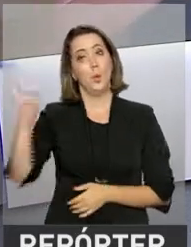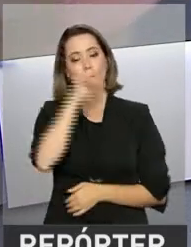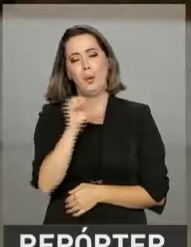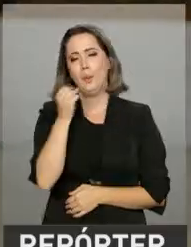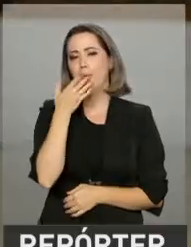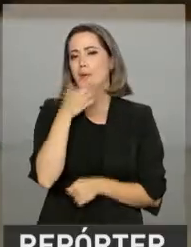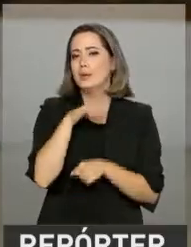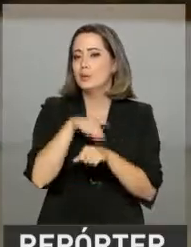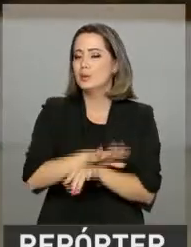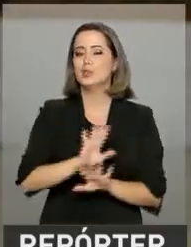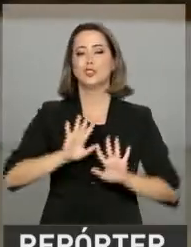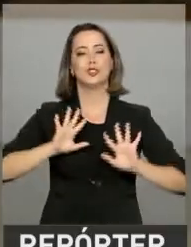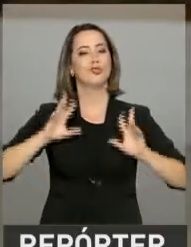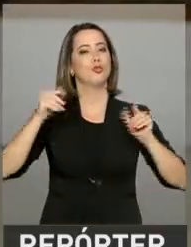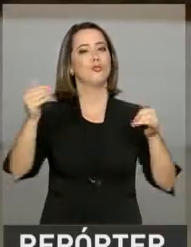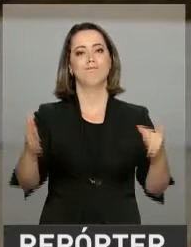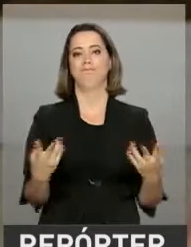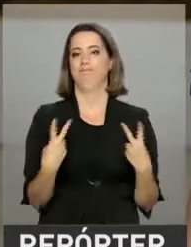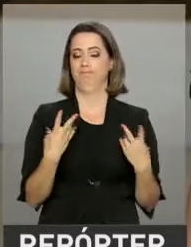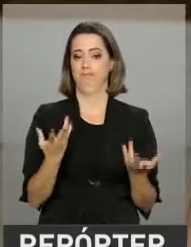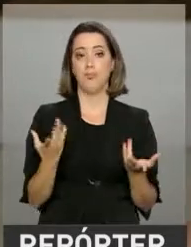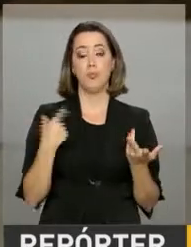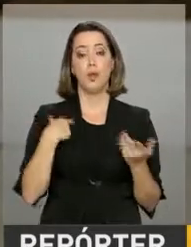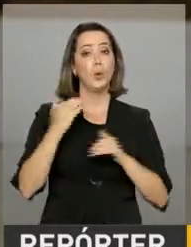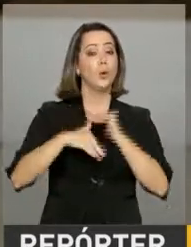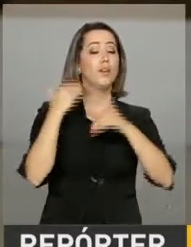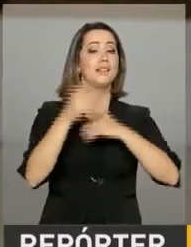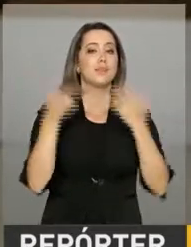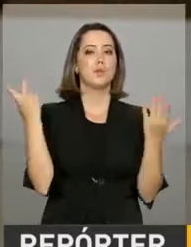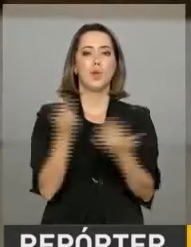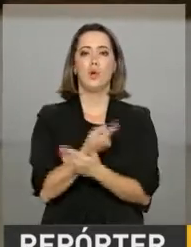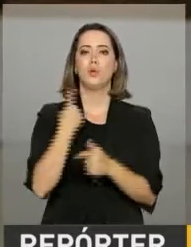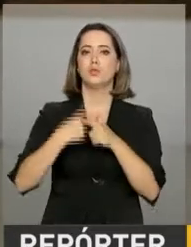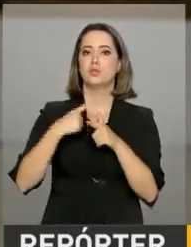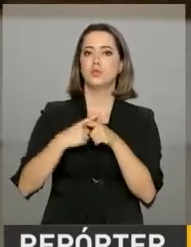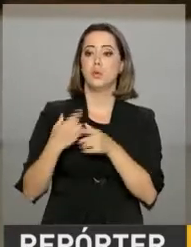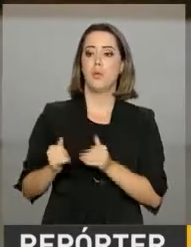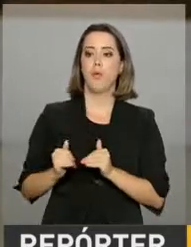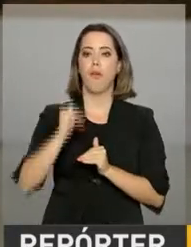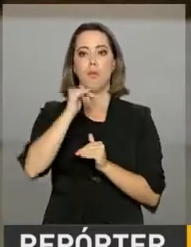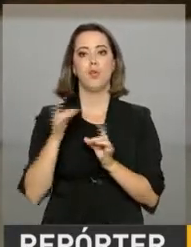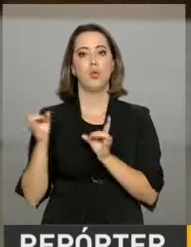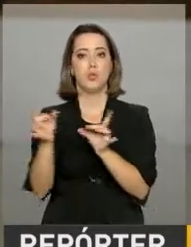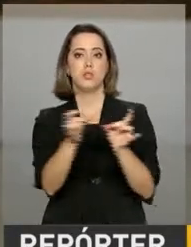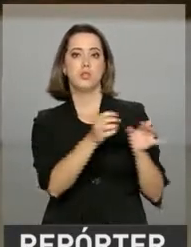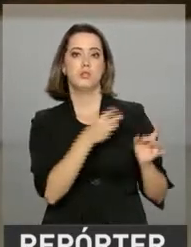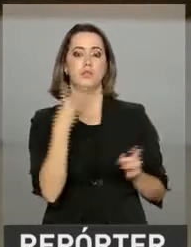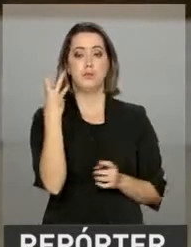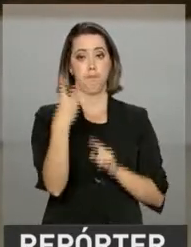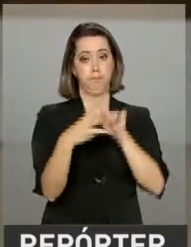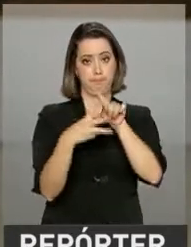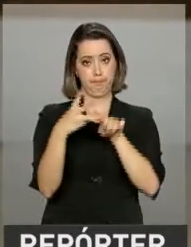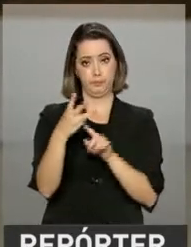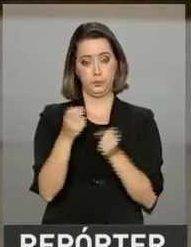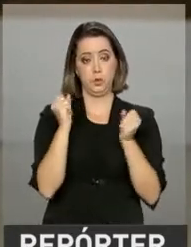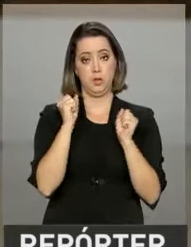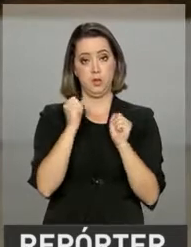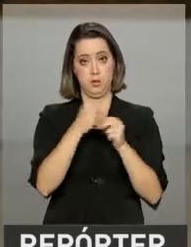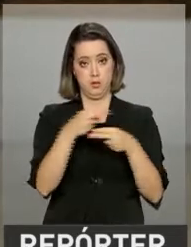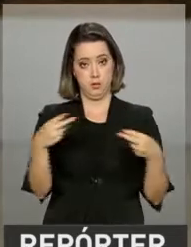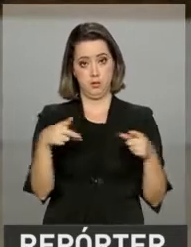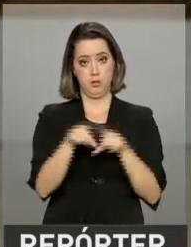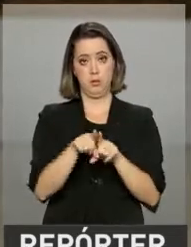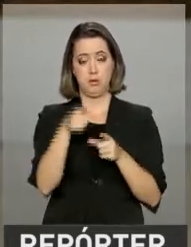noite novamente boa noite a todos os presentes e crescimento é explicado pelo aumento nas vendas nas três categorias de produtos os semimanufaturados